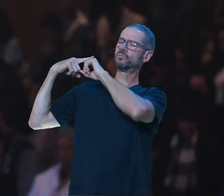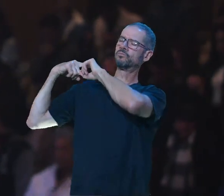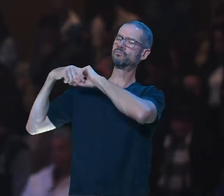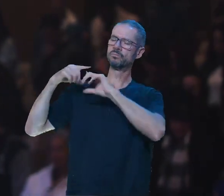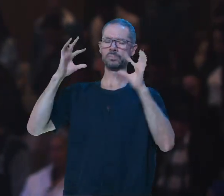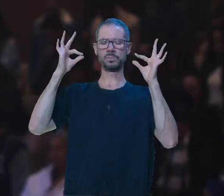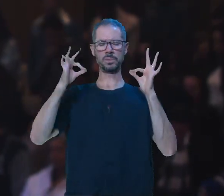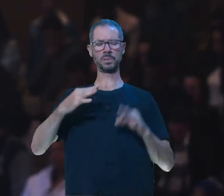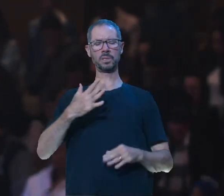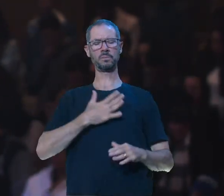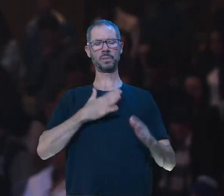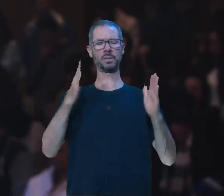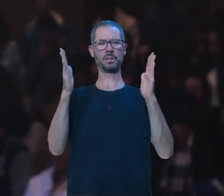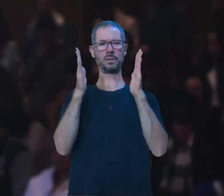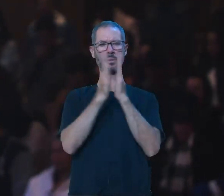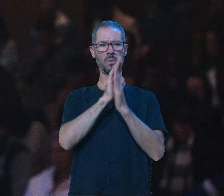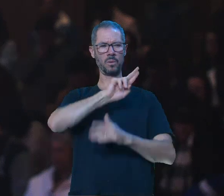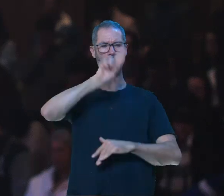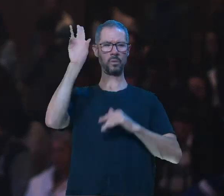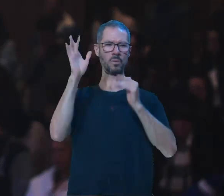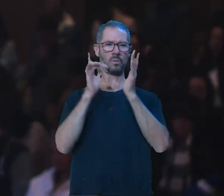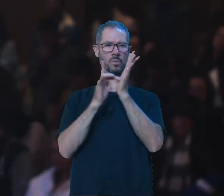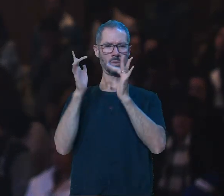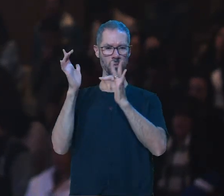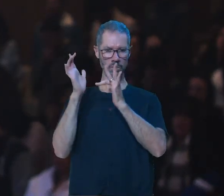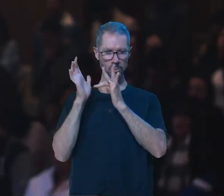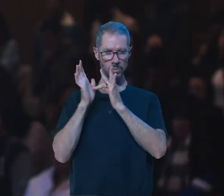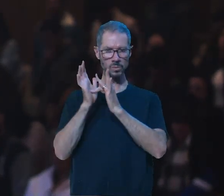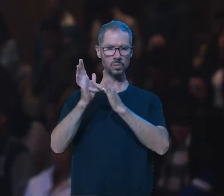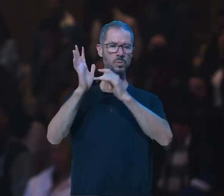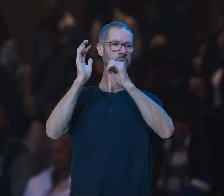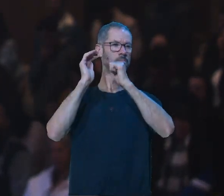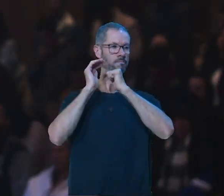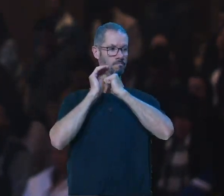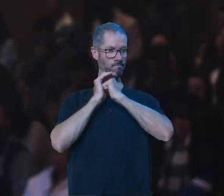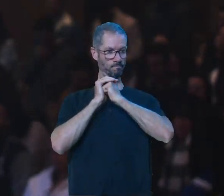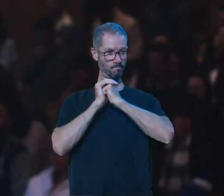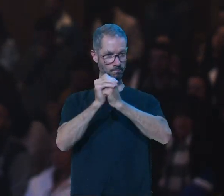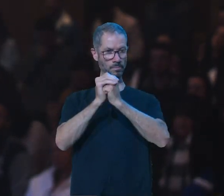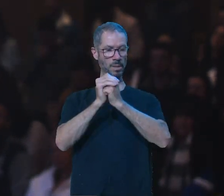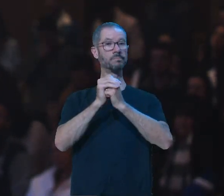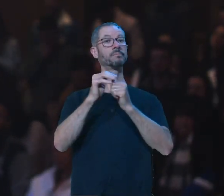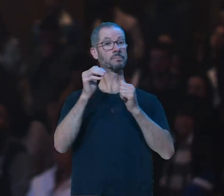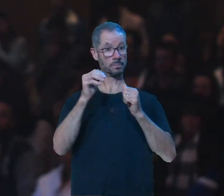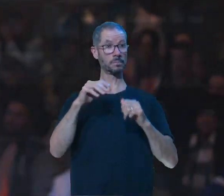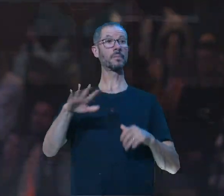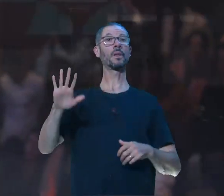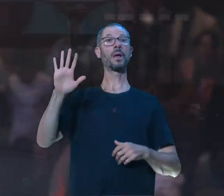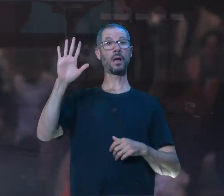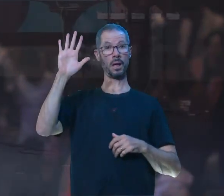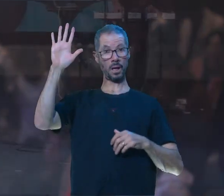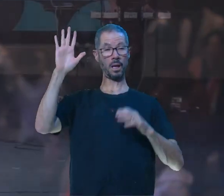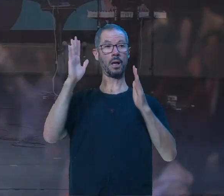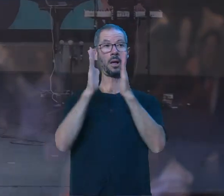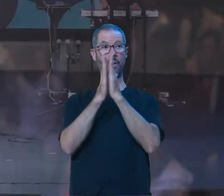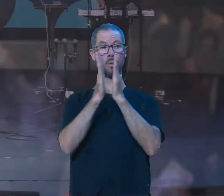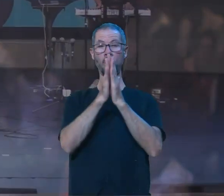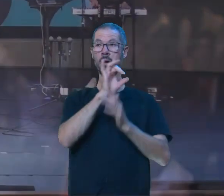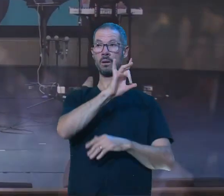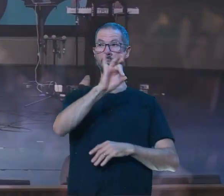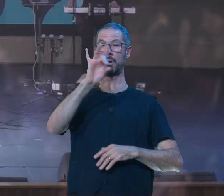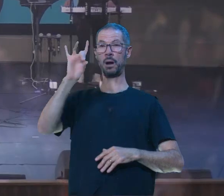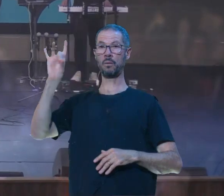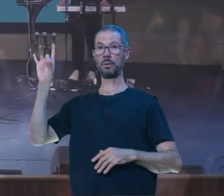Essa é minha oração no nome de Jesus. Amém. Se você fez essa oração, levanta a mão onde você está, eu quero orar por você. Onde você